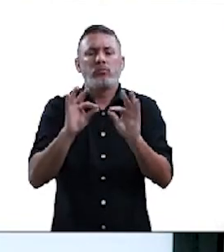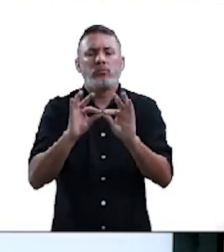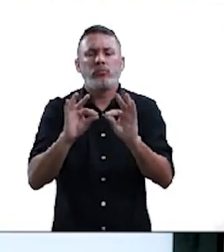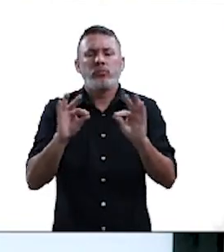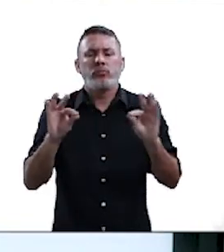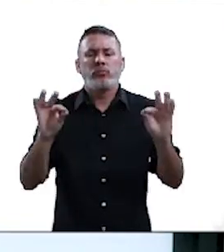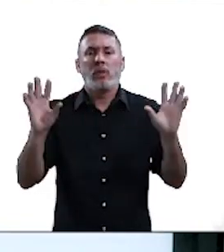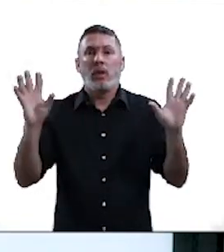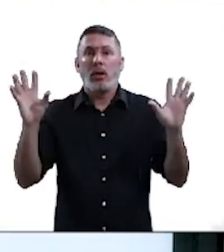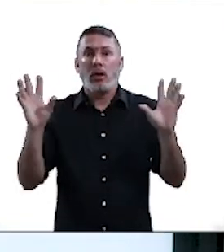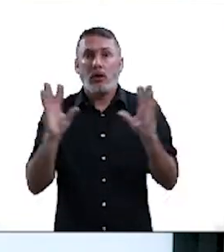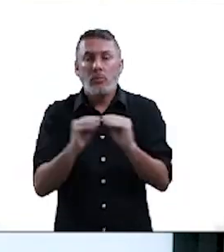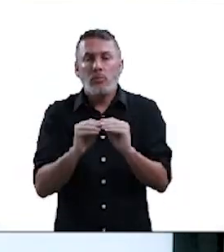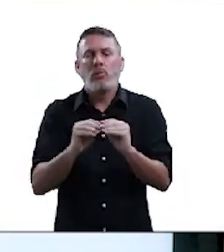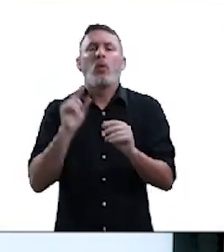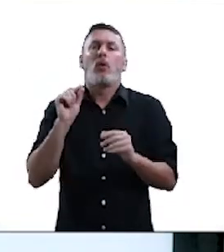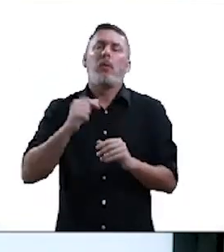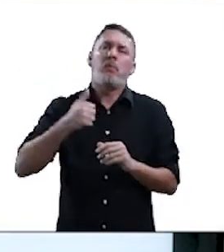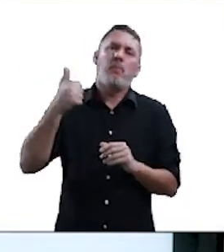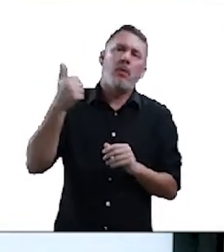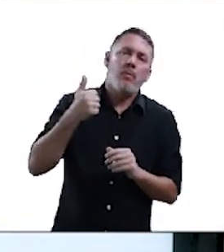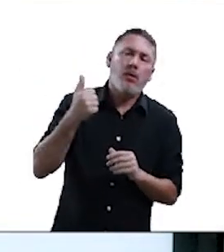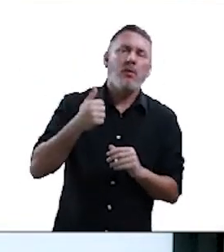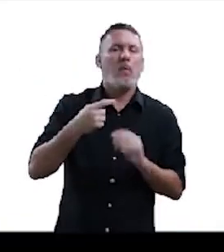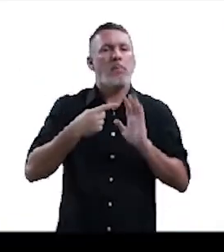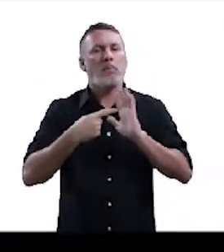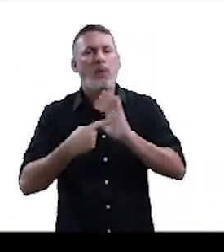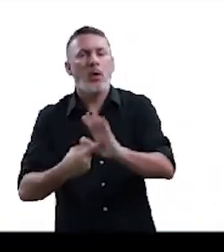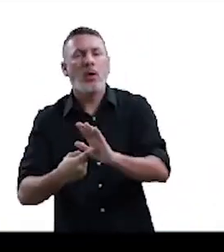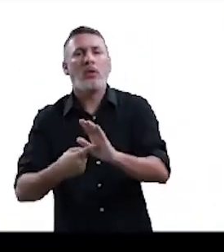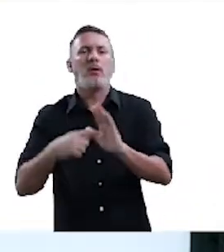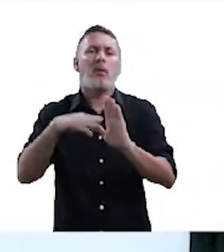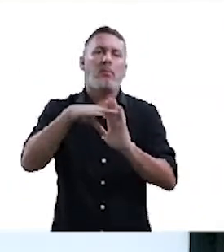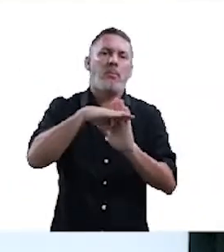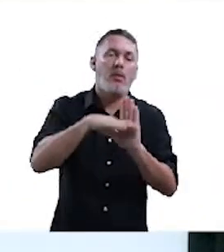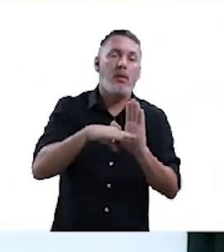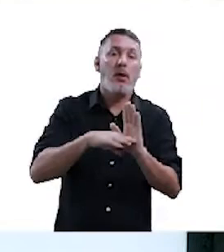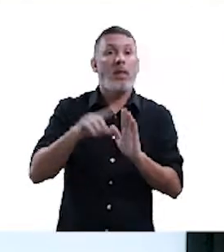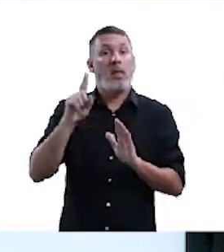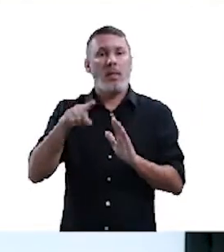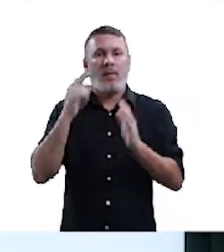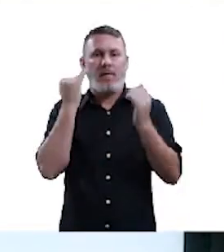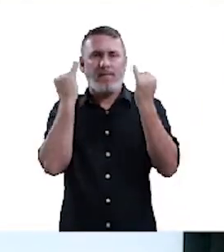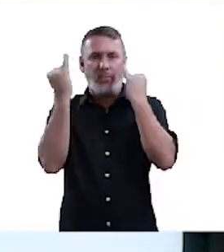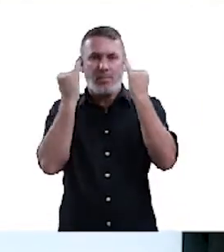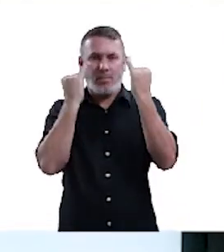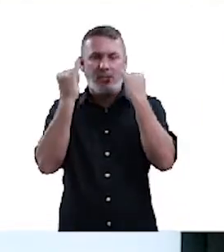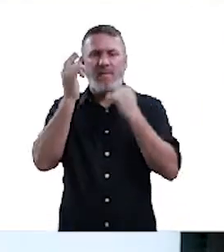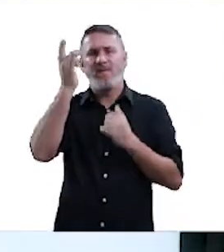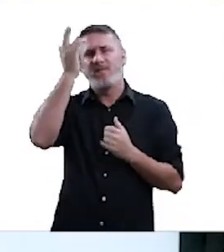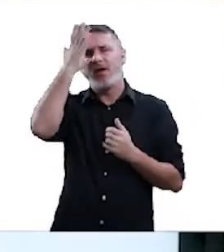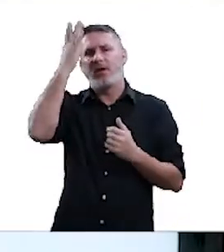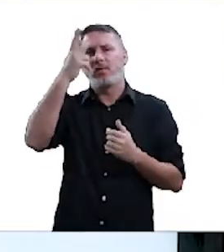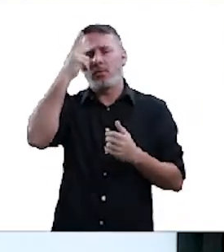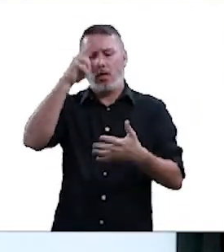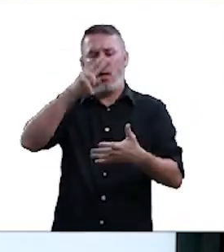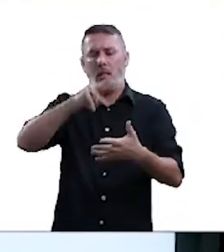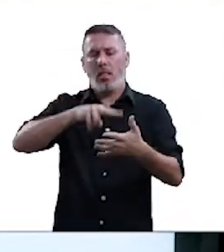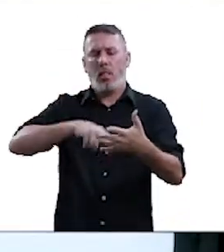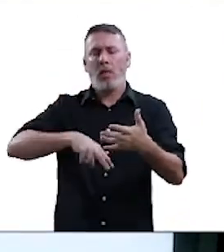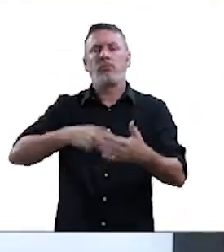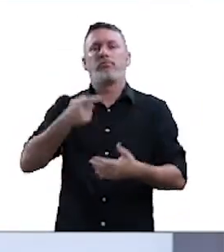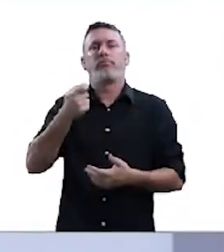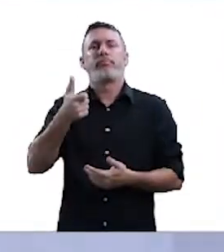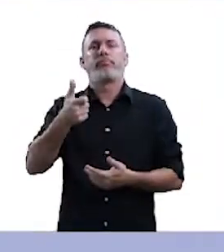plano, né, em primeiro momento, é necessário relatar que são informações que vão facilitar a leitura do seu